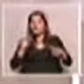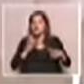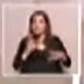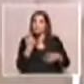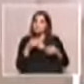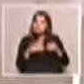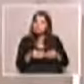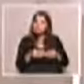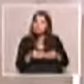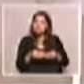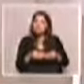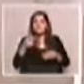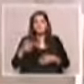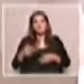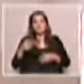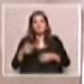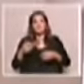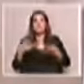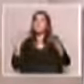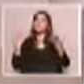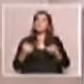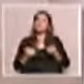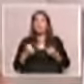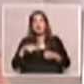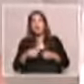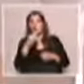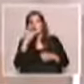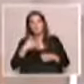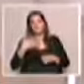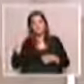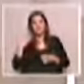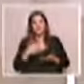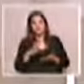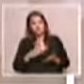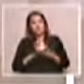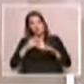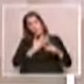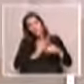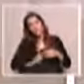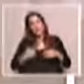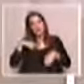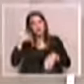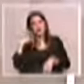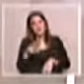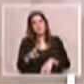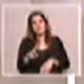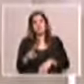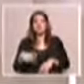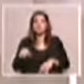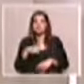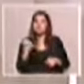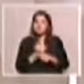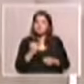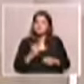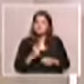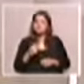esse pouco à temperatura ambiente para o consumo desse dia e depois o outro, o resto, guardar para o dia seguinte. Trabalhamos muito em nutrição.